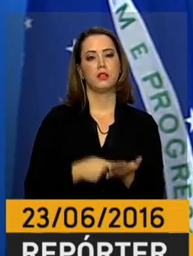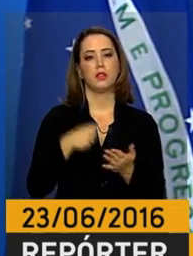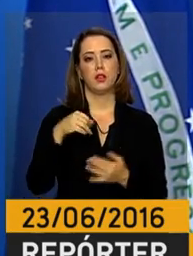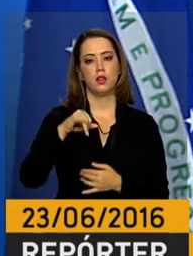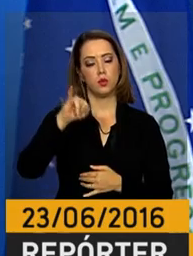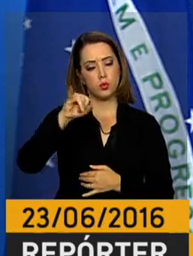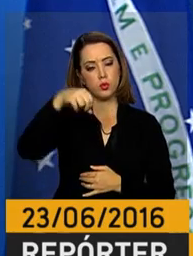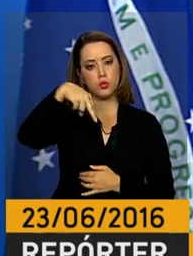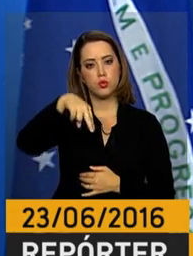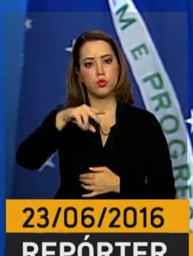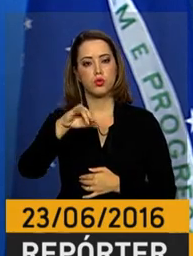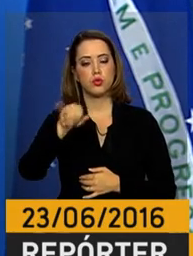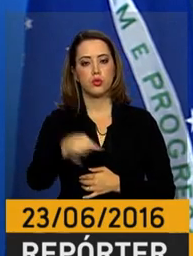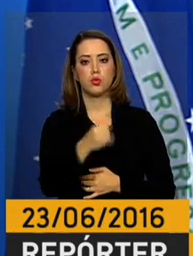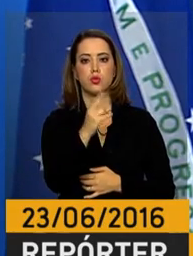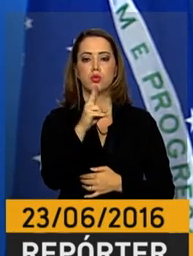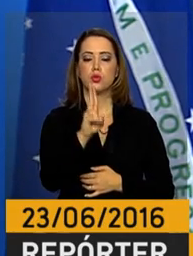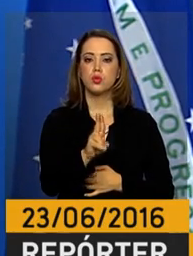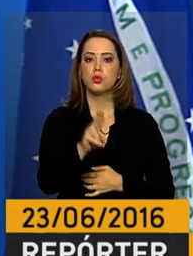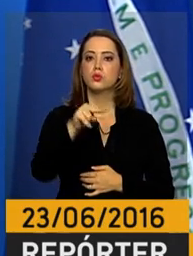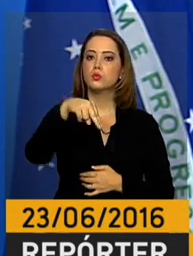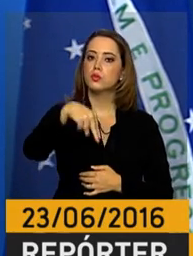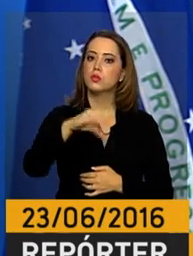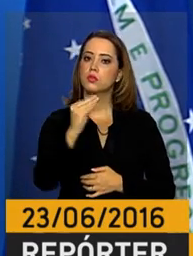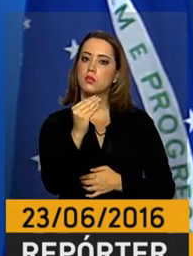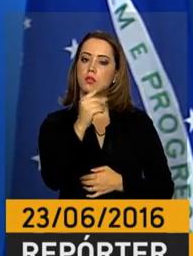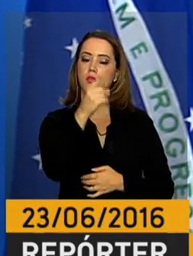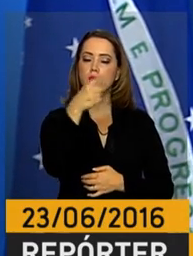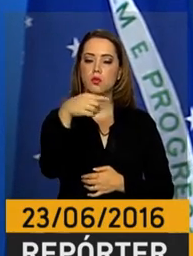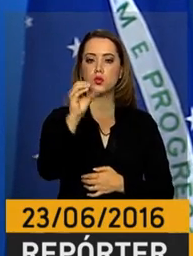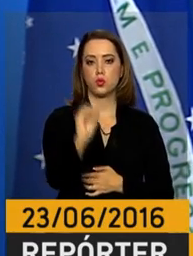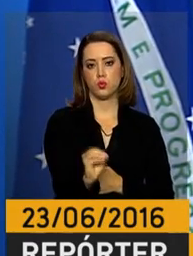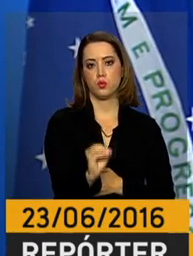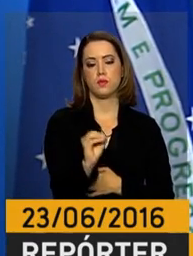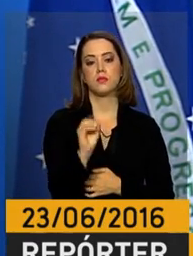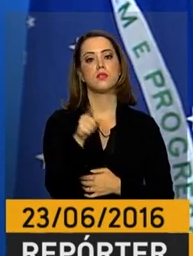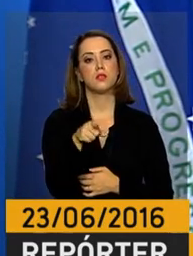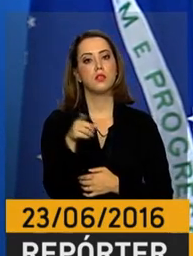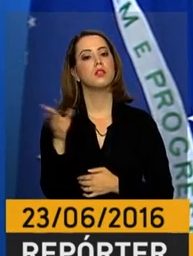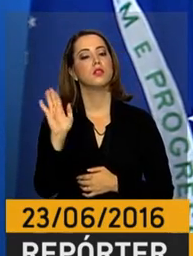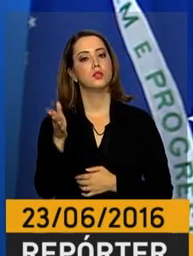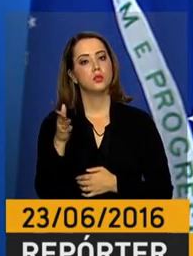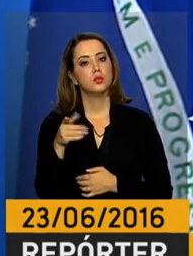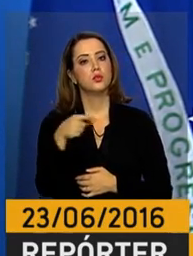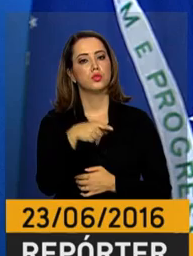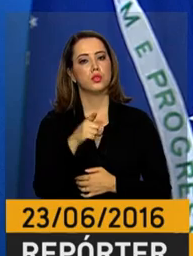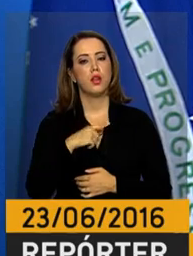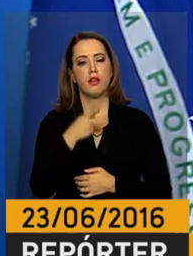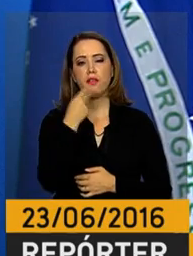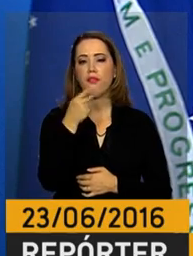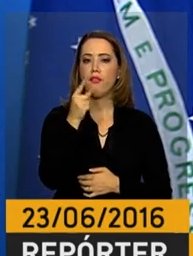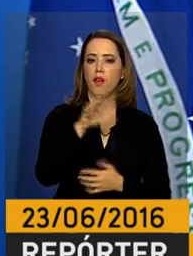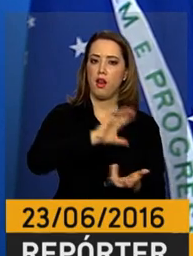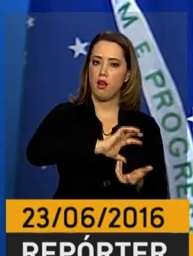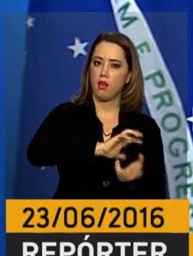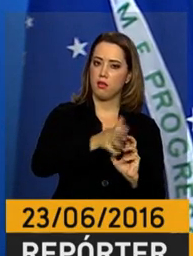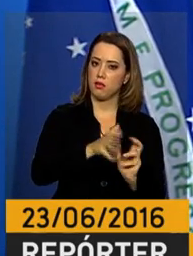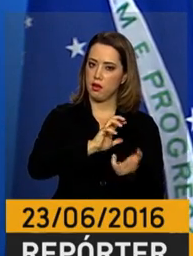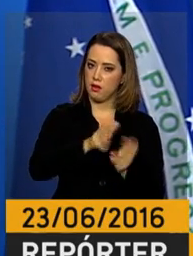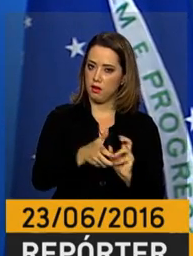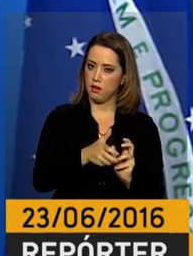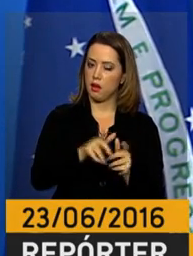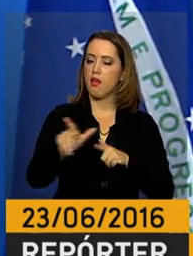Servidores Públicos embora isso não tenha sido expressamente afirmado na oportunidade não há como